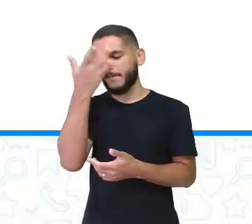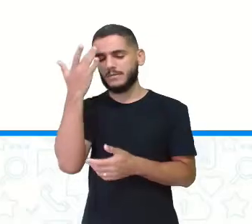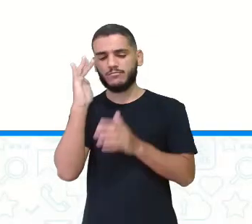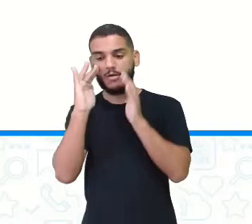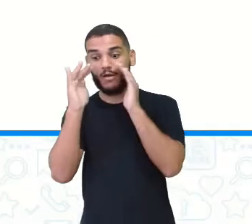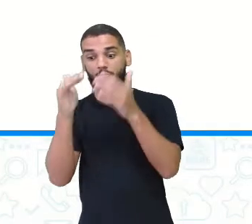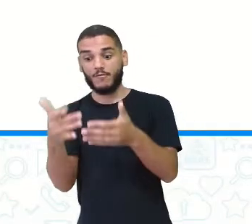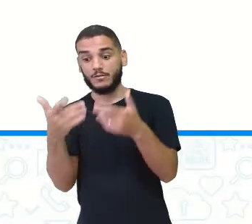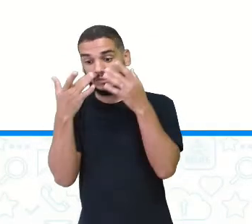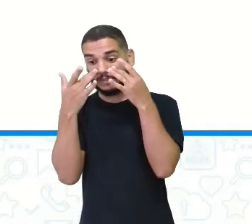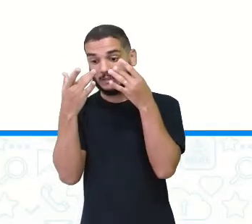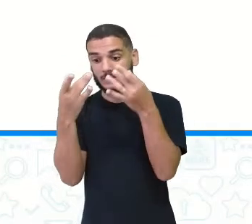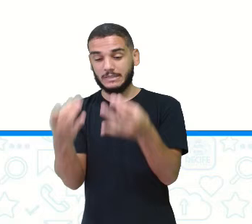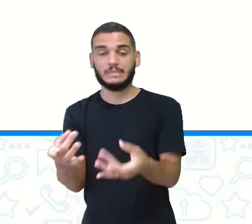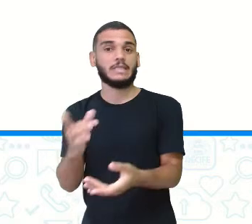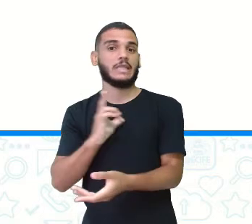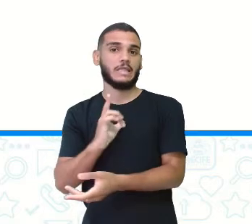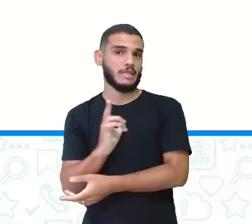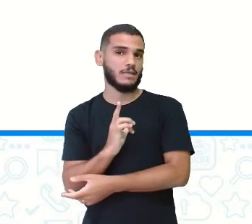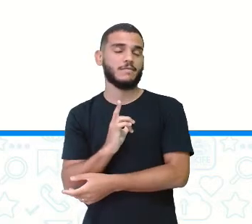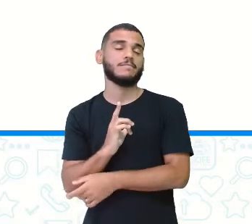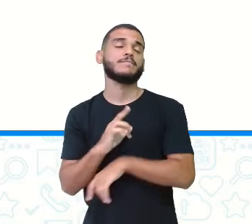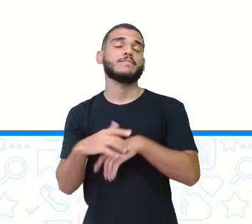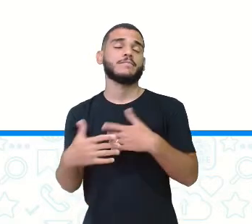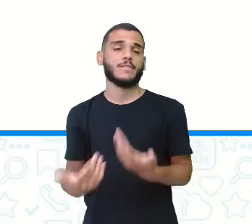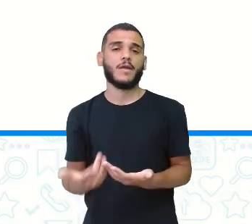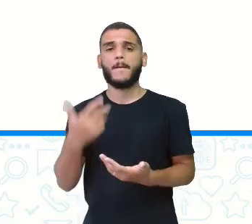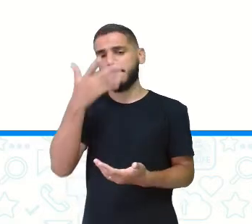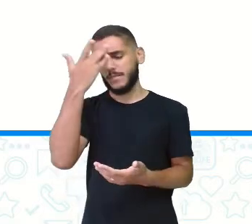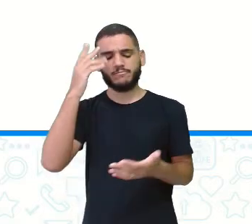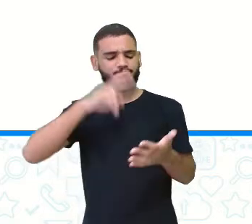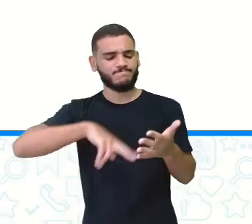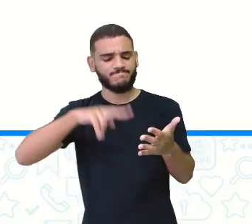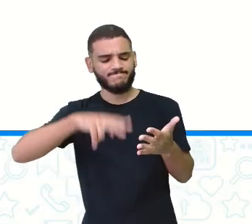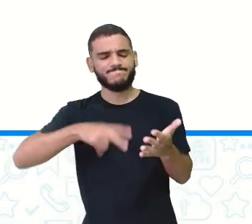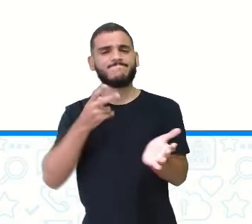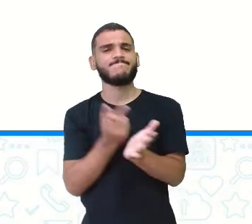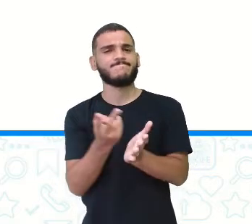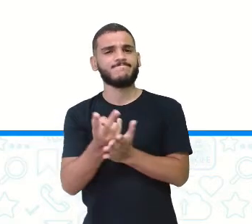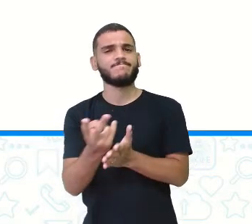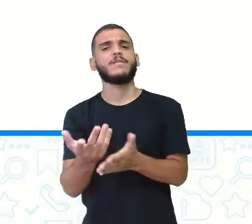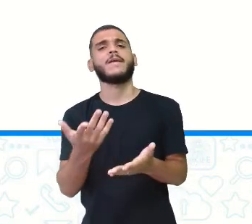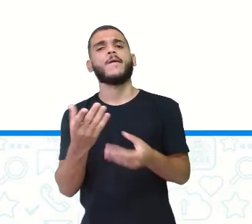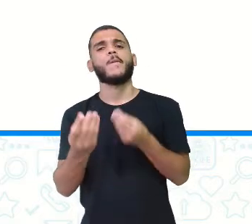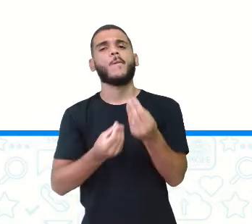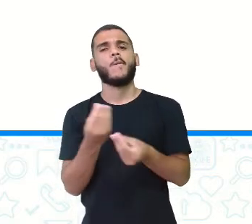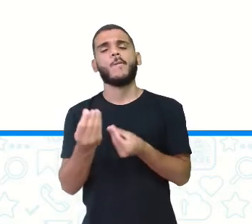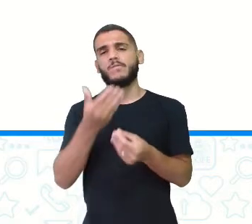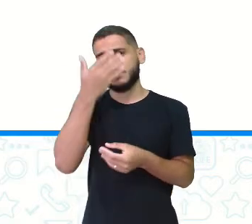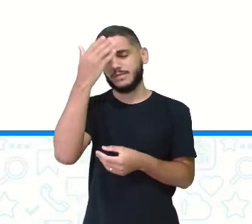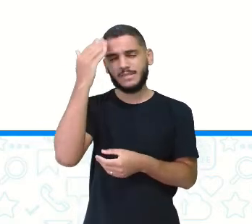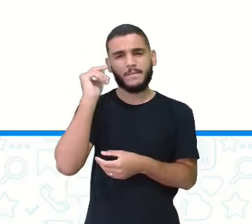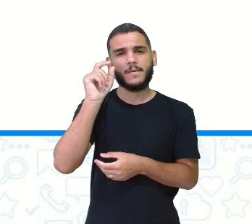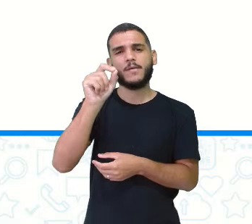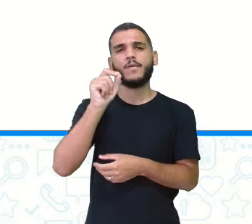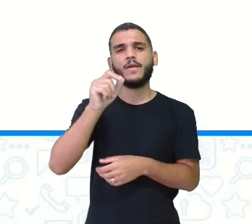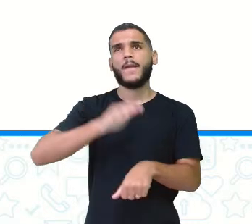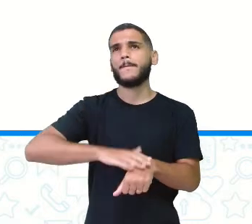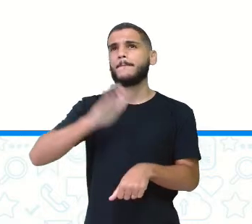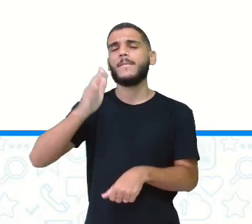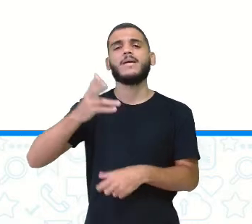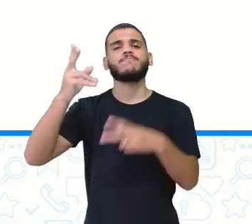o interesse do leitor para que ele continue lendo o texto a fim de saber mais sobre